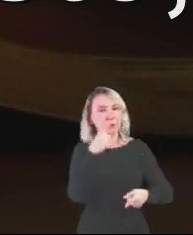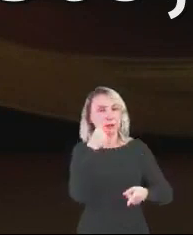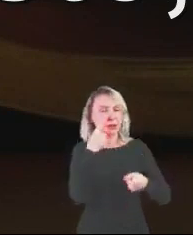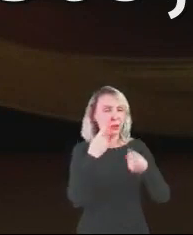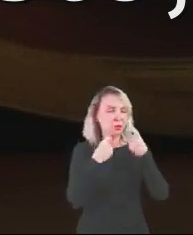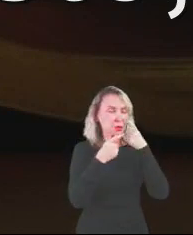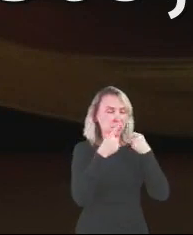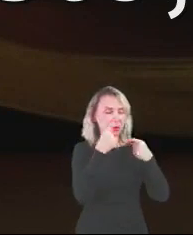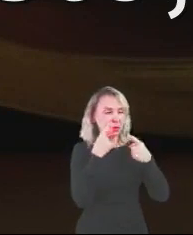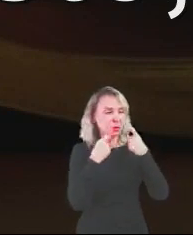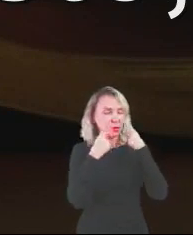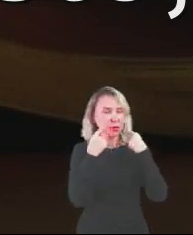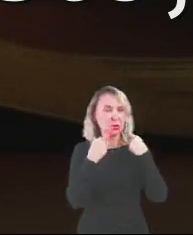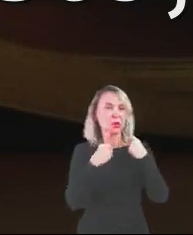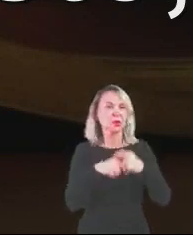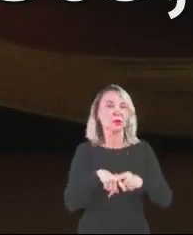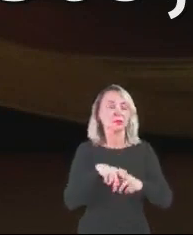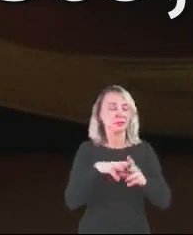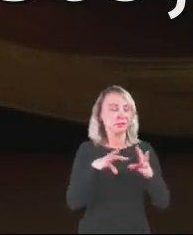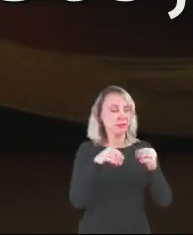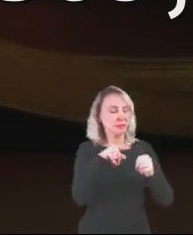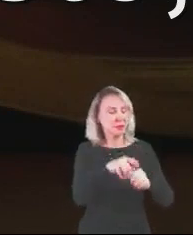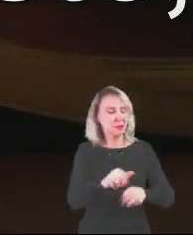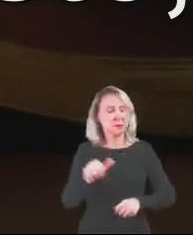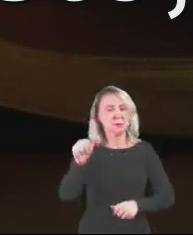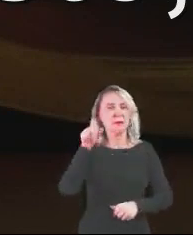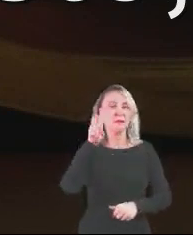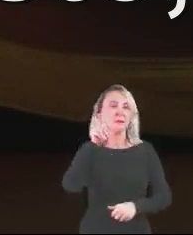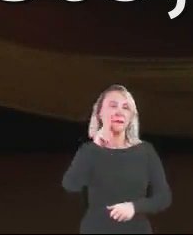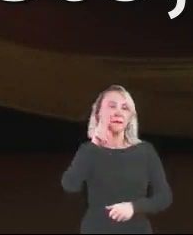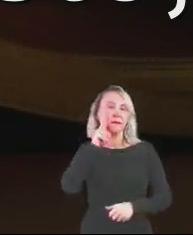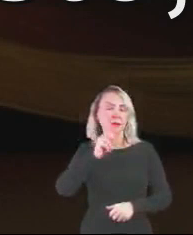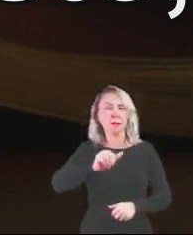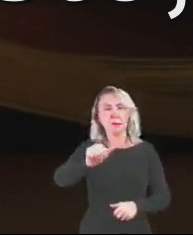gemei todos os que bebeis vinho por causa do mosto,